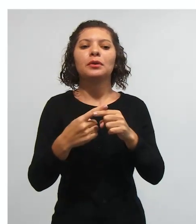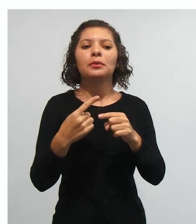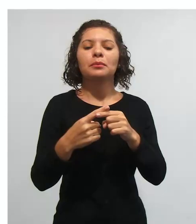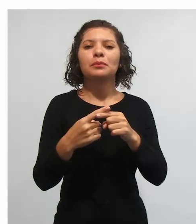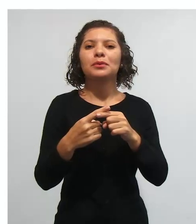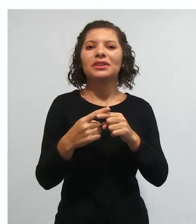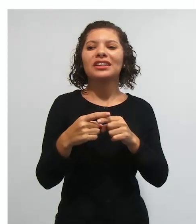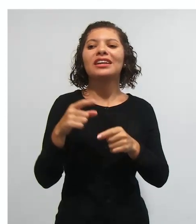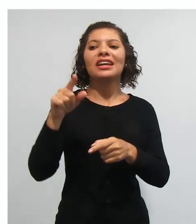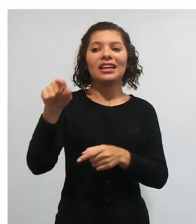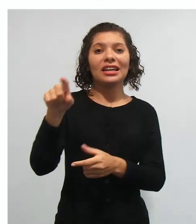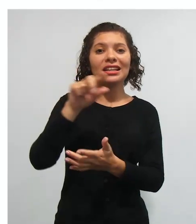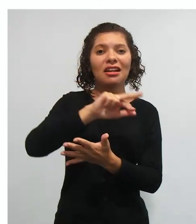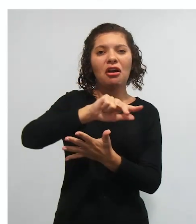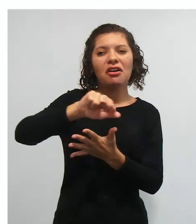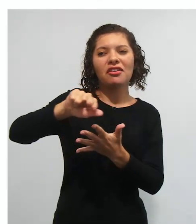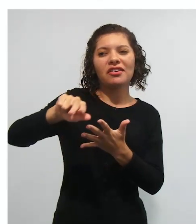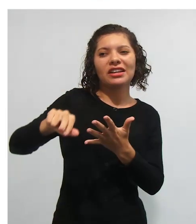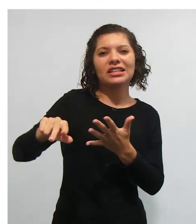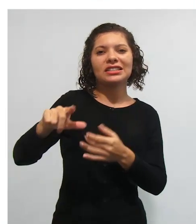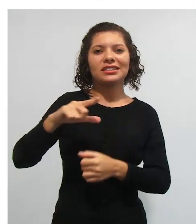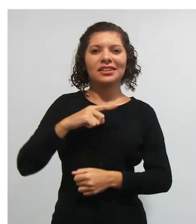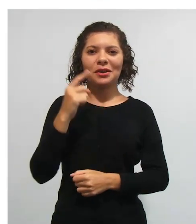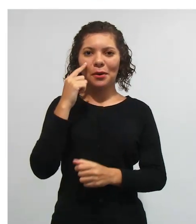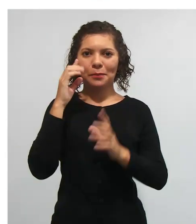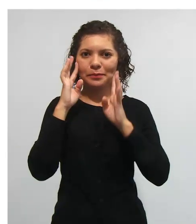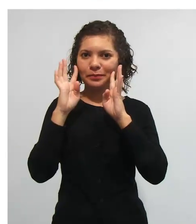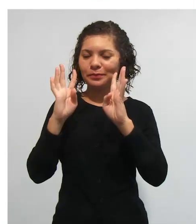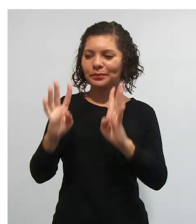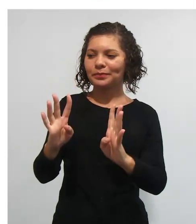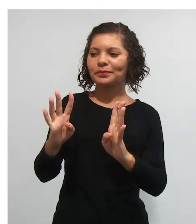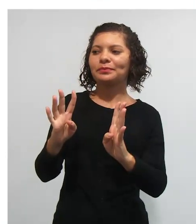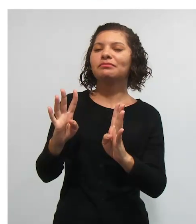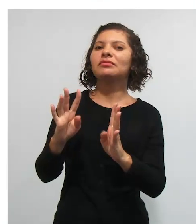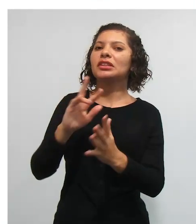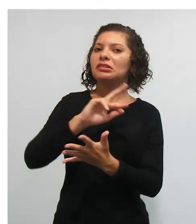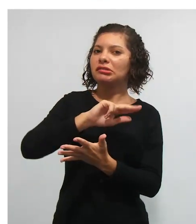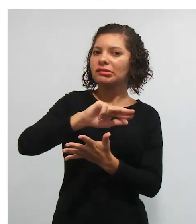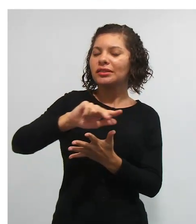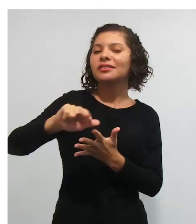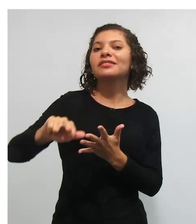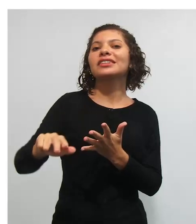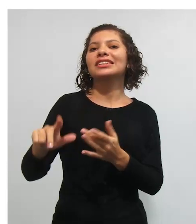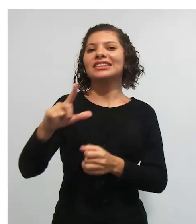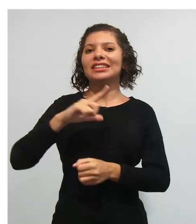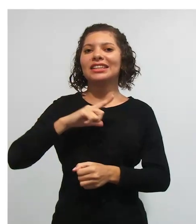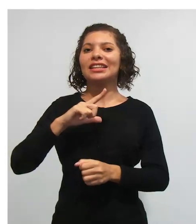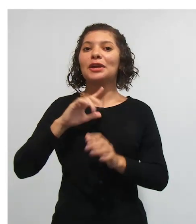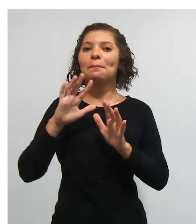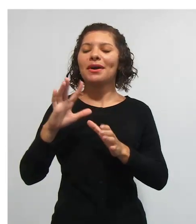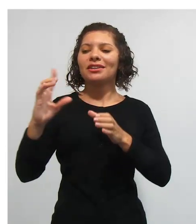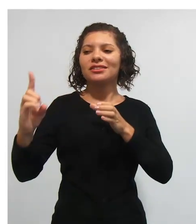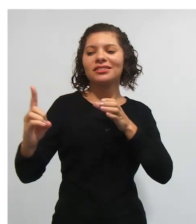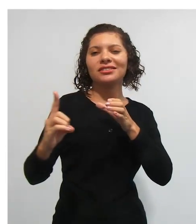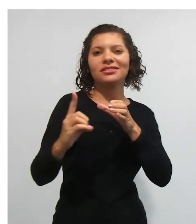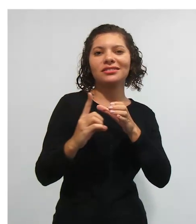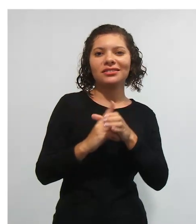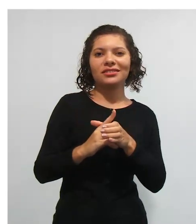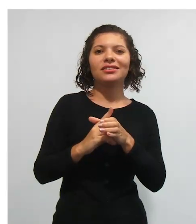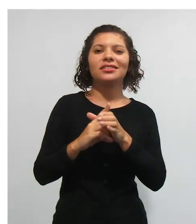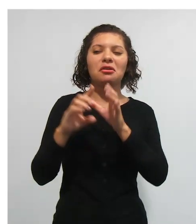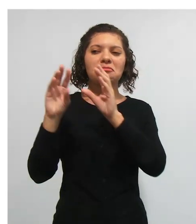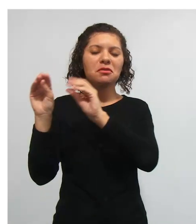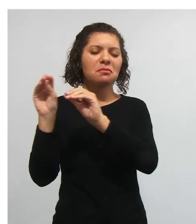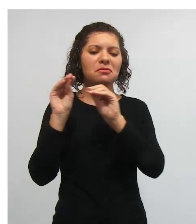irredutível diferença gente prestem atenção nisso irredutível diferença em sua